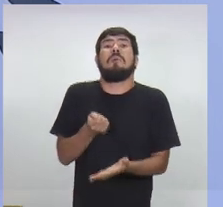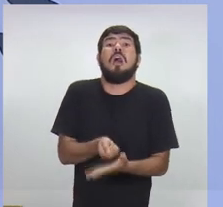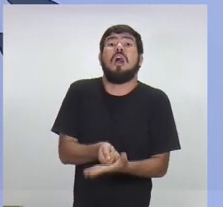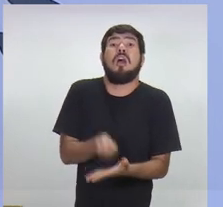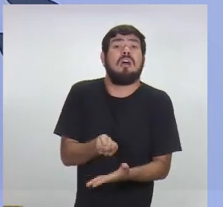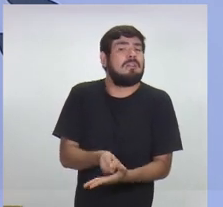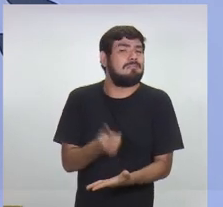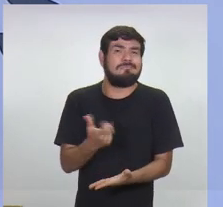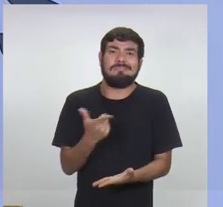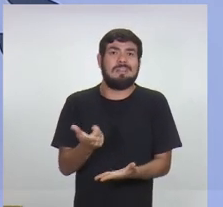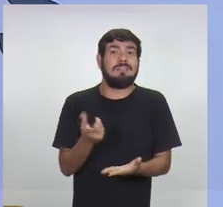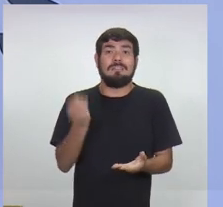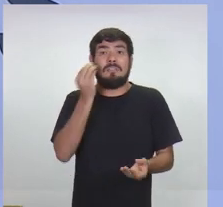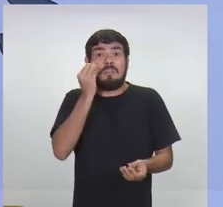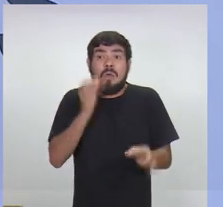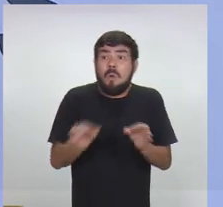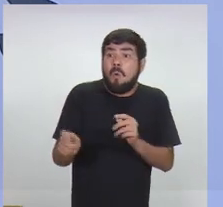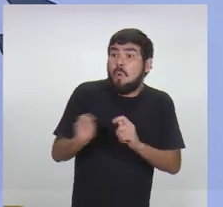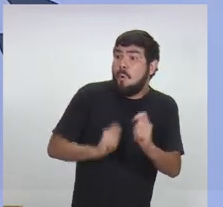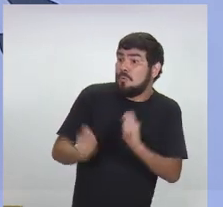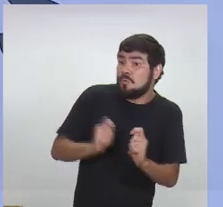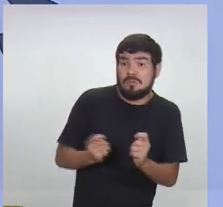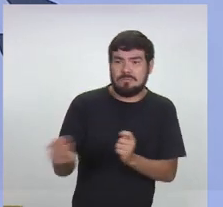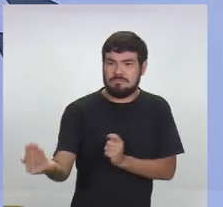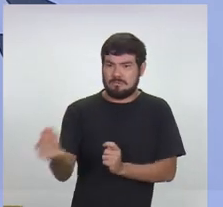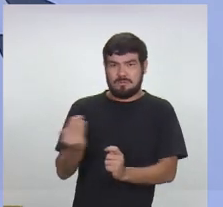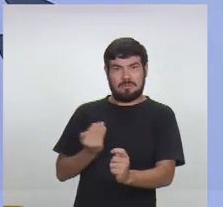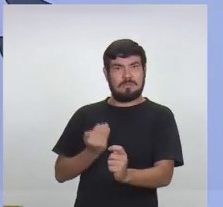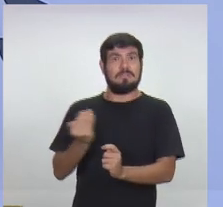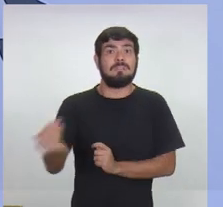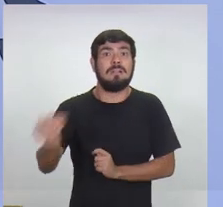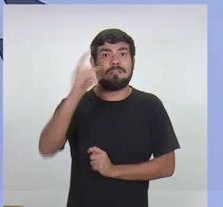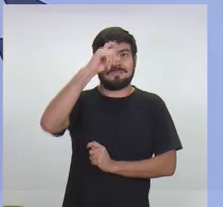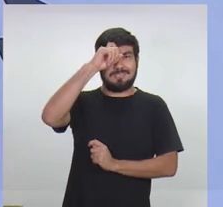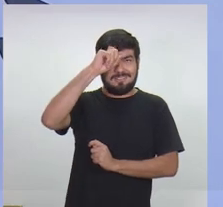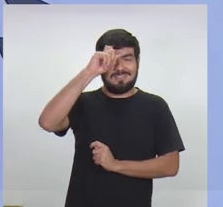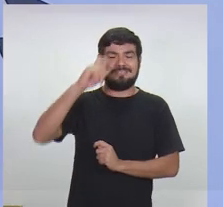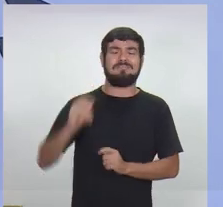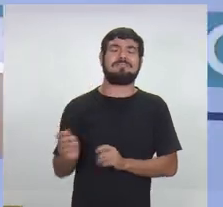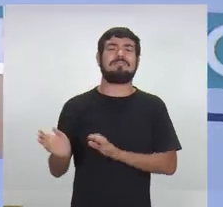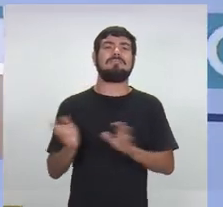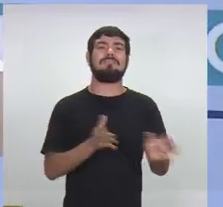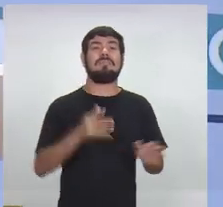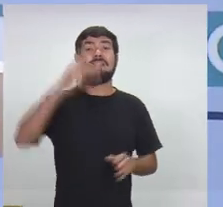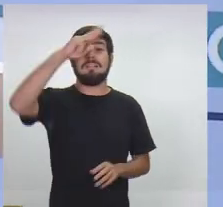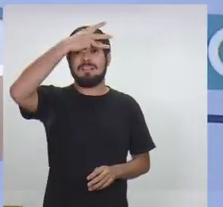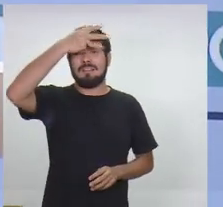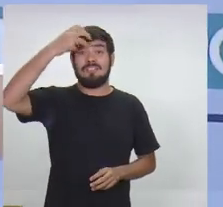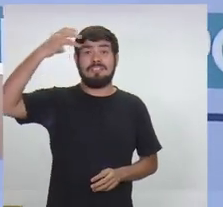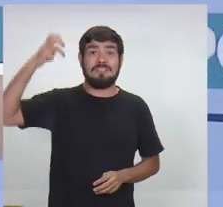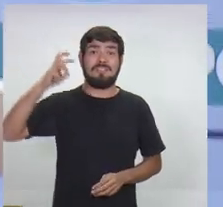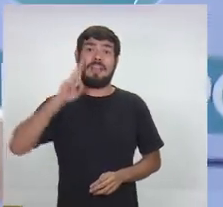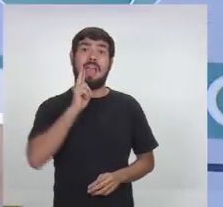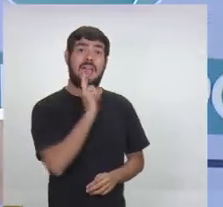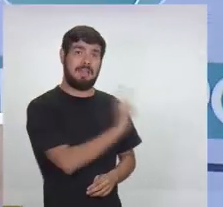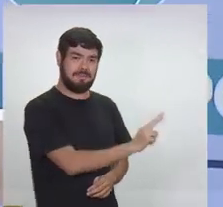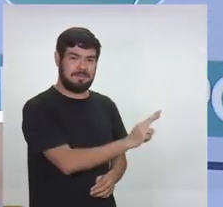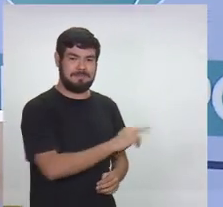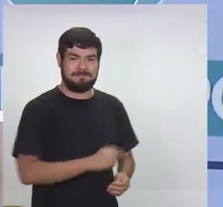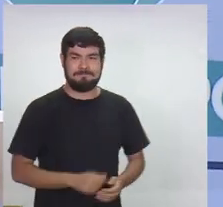que entra eo que sai nas unidades hospitalares candidato do vermelho o senhor tem portanto um minuto para sua réplica e